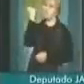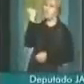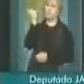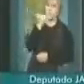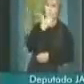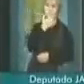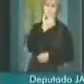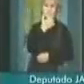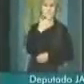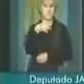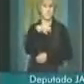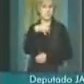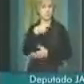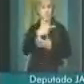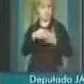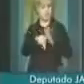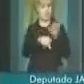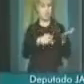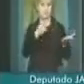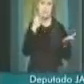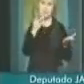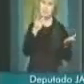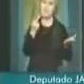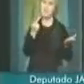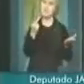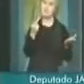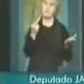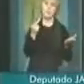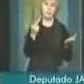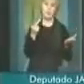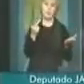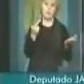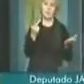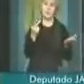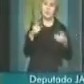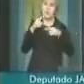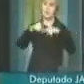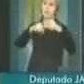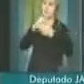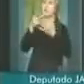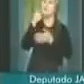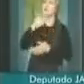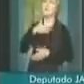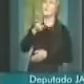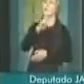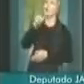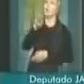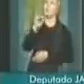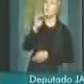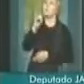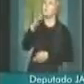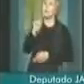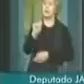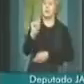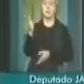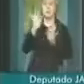morde os bens com seus trejeitos e fala-se e rebobucia, Bianca, meu nome é Bianca. E esse